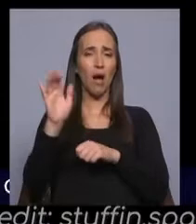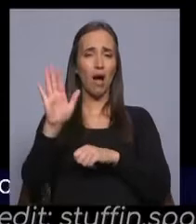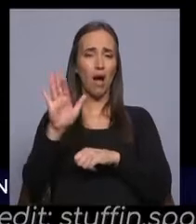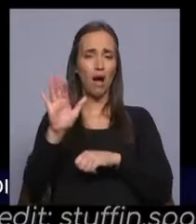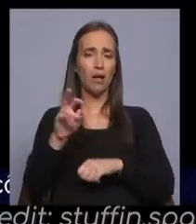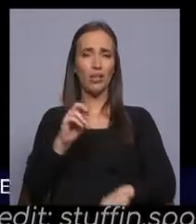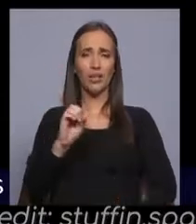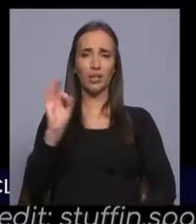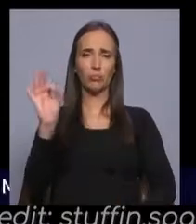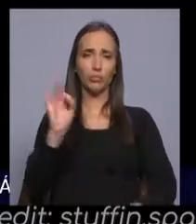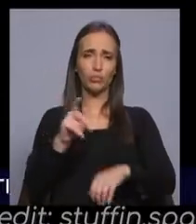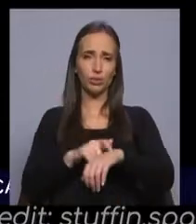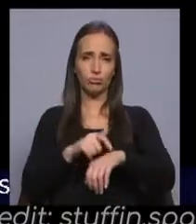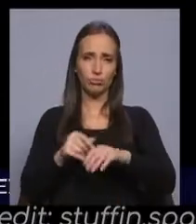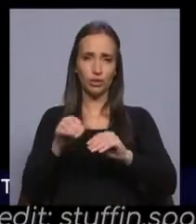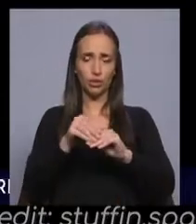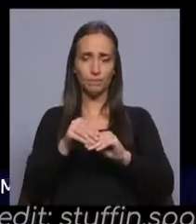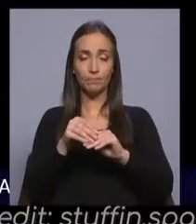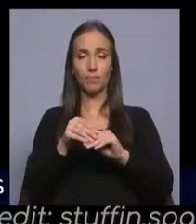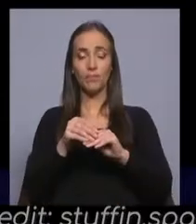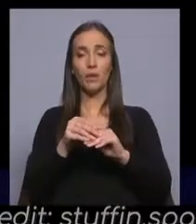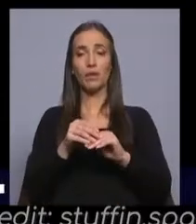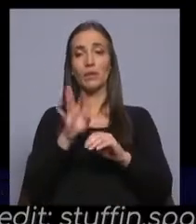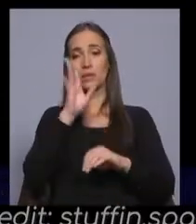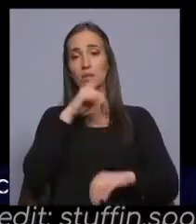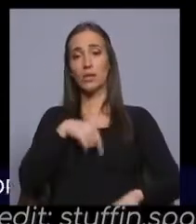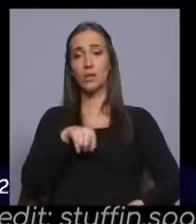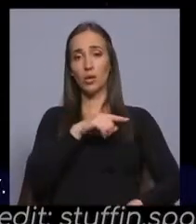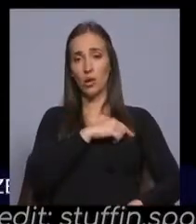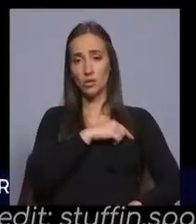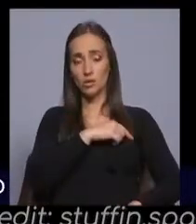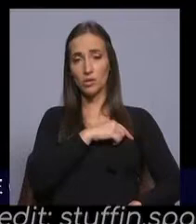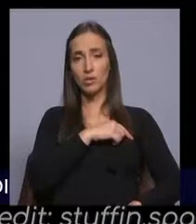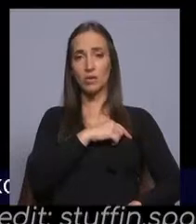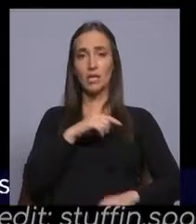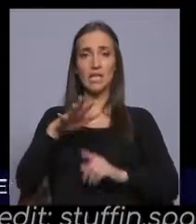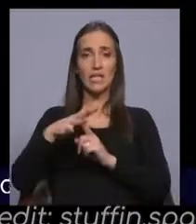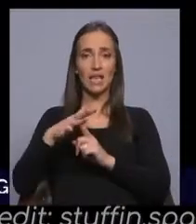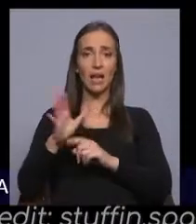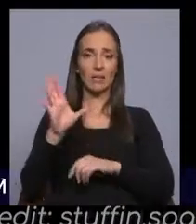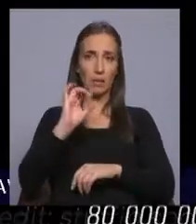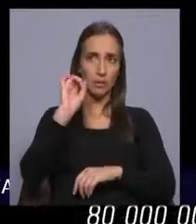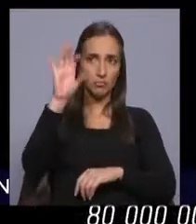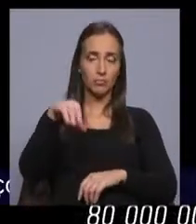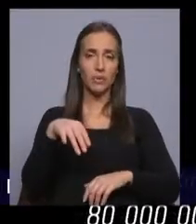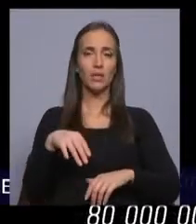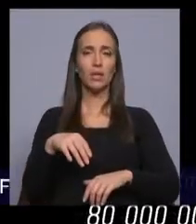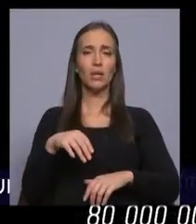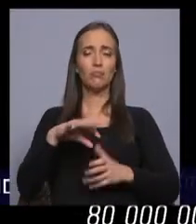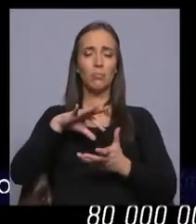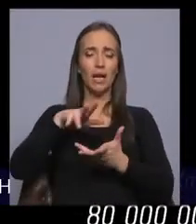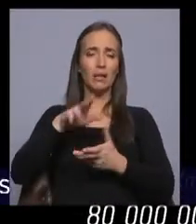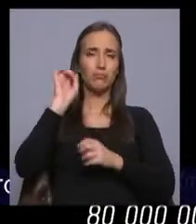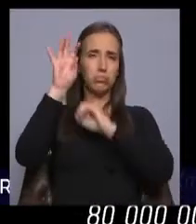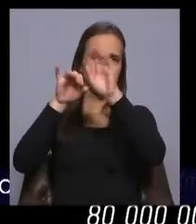30%. Ora, a partir do momento em que nós ainda por cima estamos a enviar cada vez mais satélites, a poluir cada vez mais as órbitas próximas da Terra, este estudo